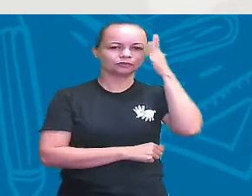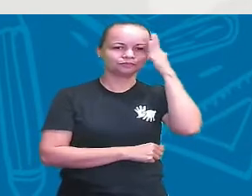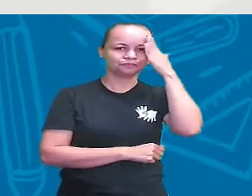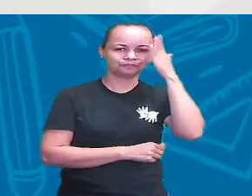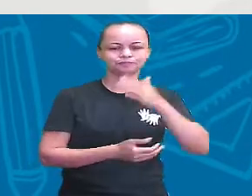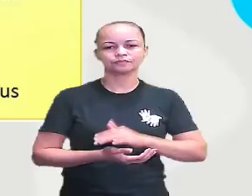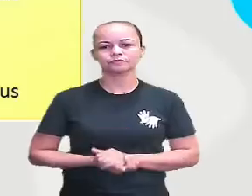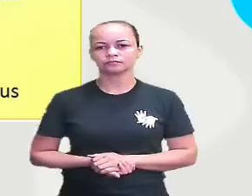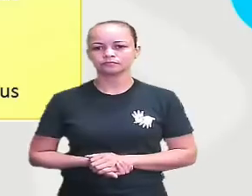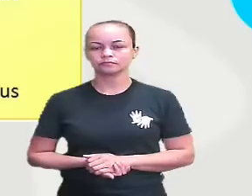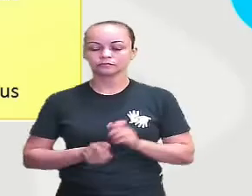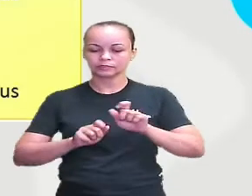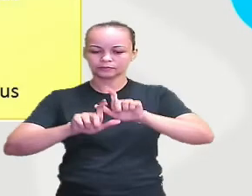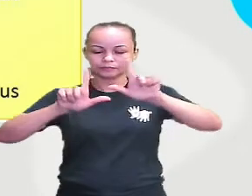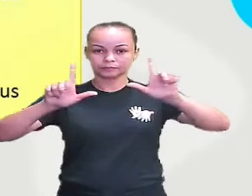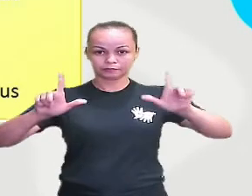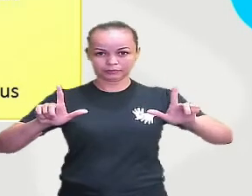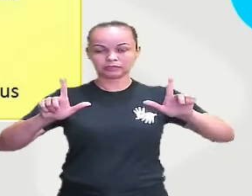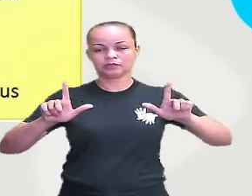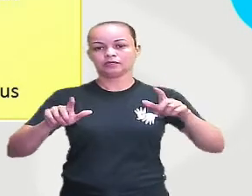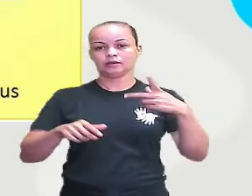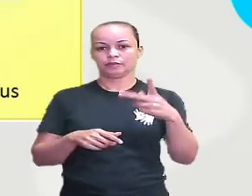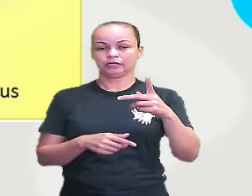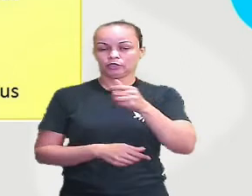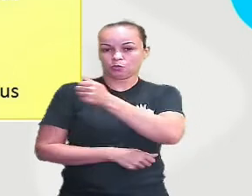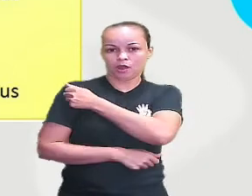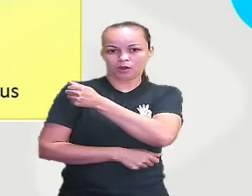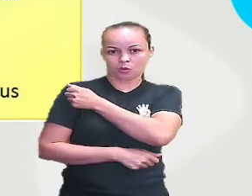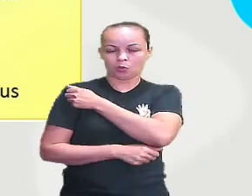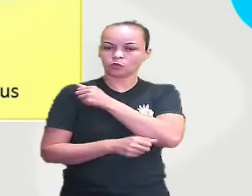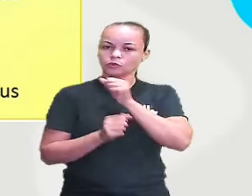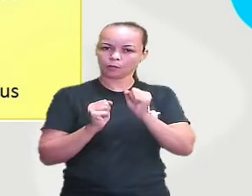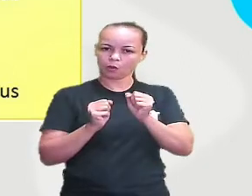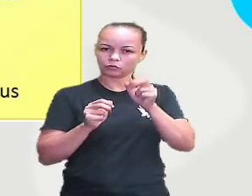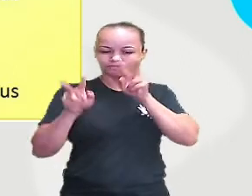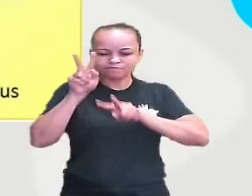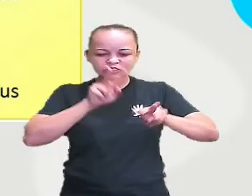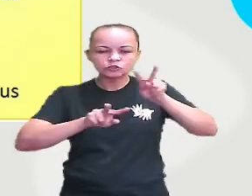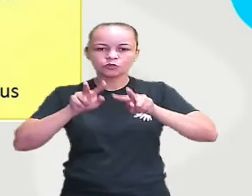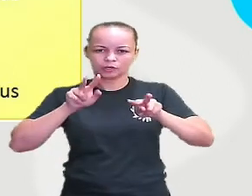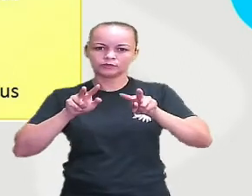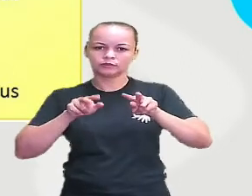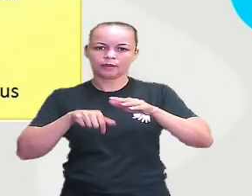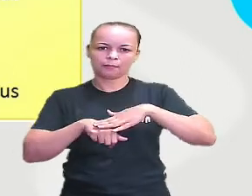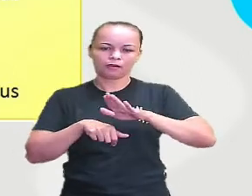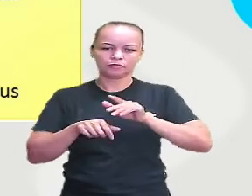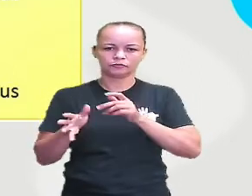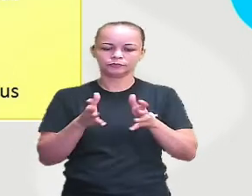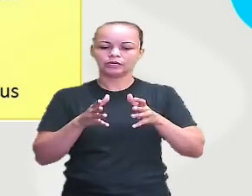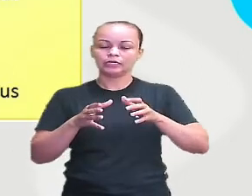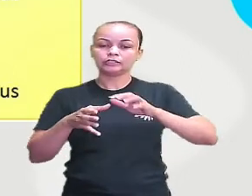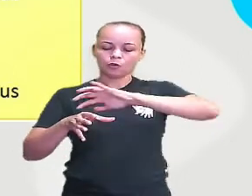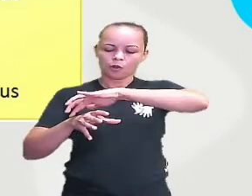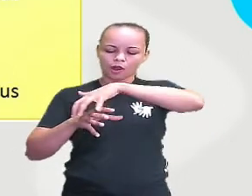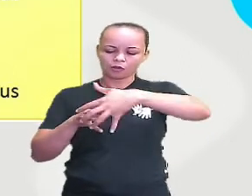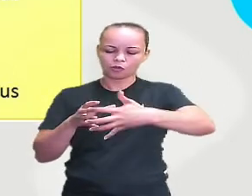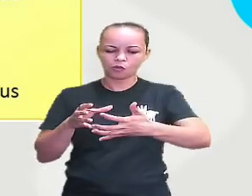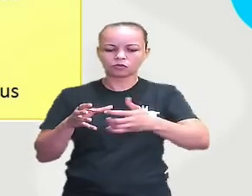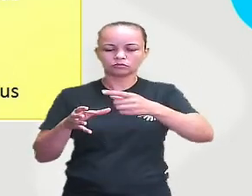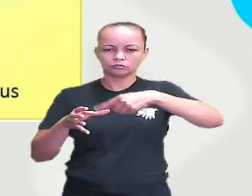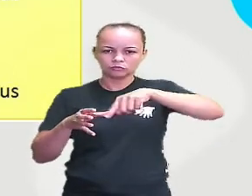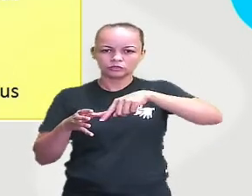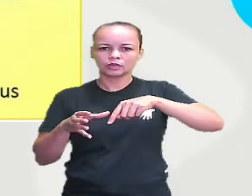abre essa imagem de novo aí, para que esse aluno possa visualizar isso com mais propriedade. Então a nossa crosta, né, a crosta terrestre, a